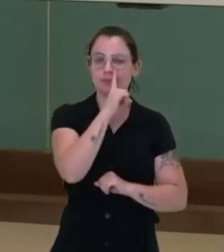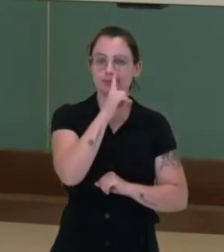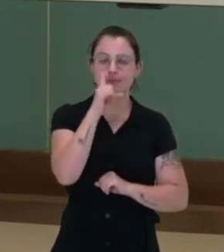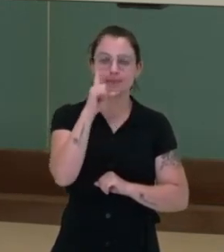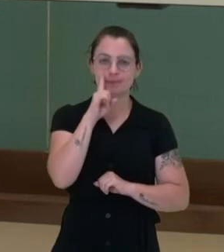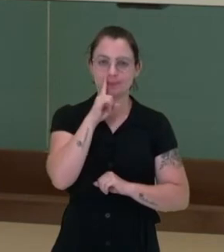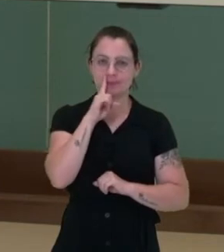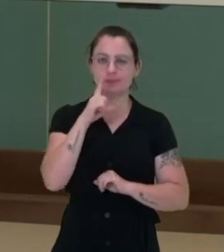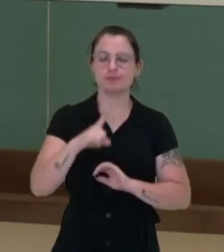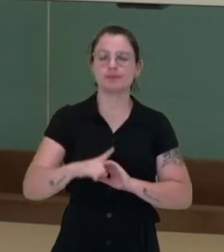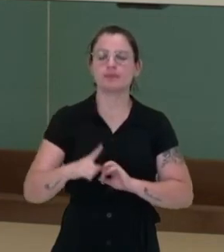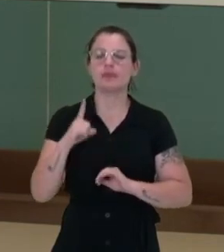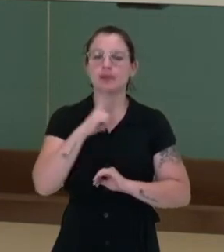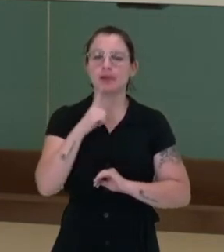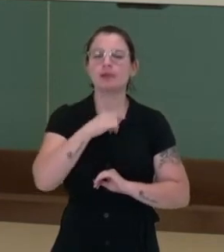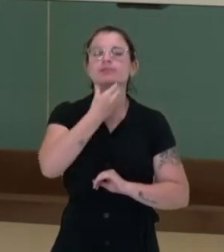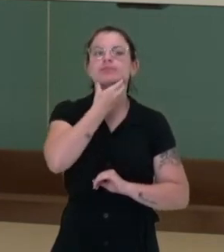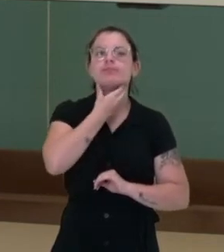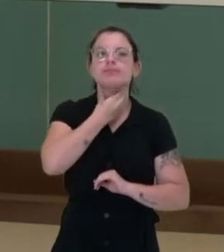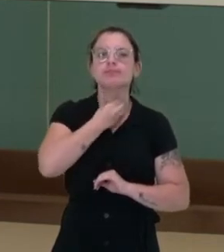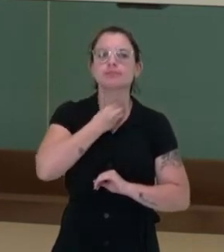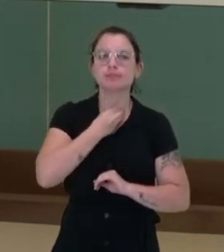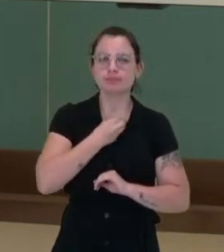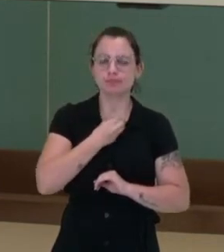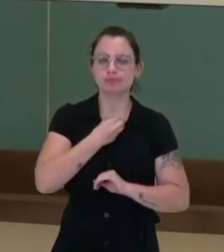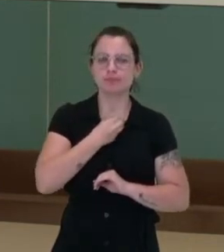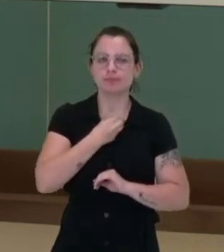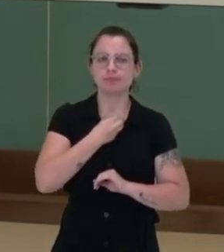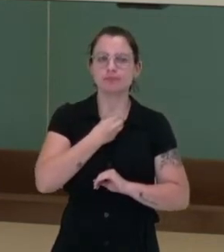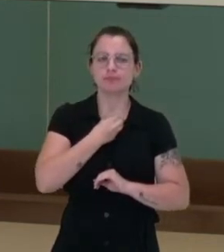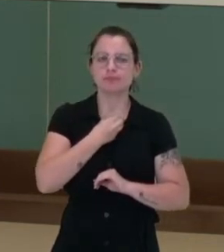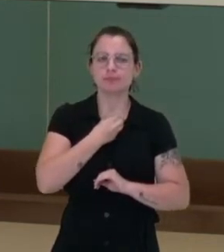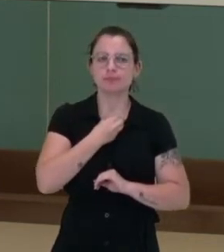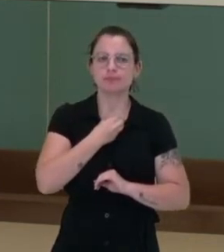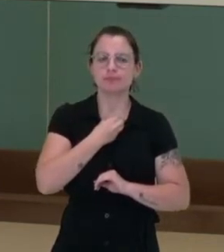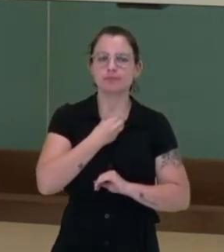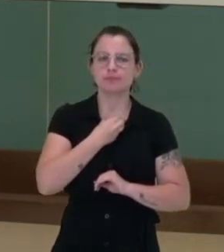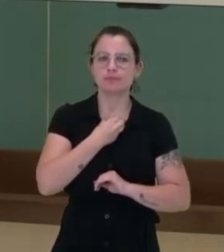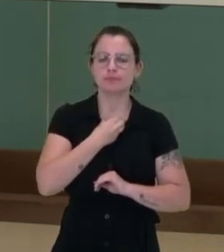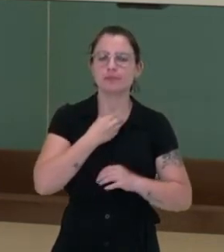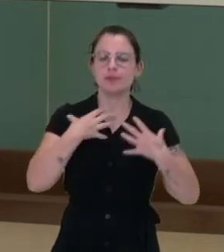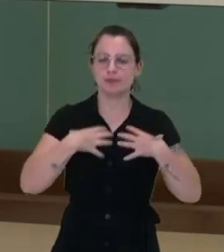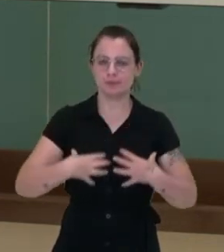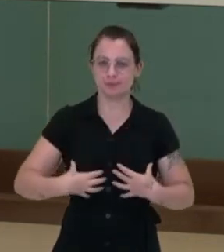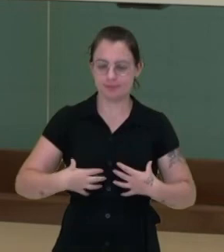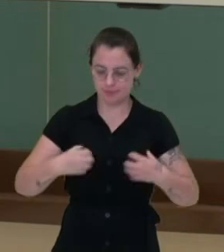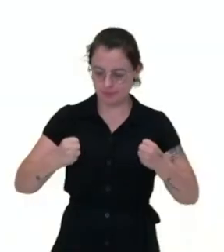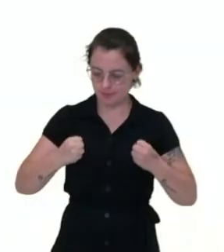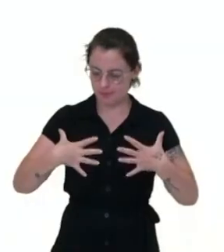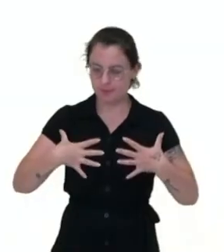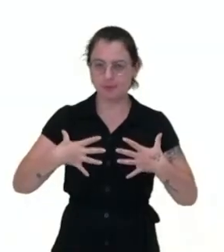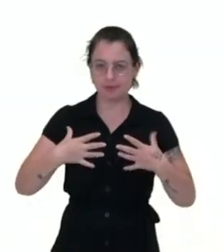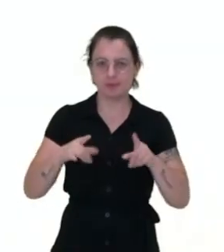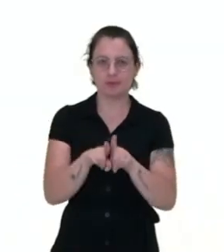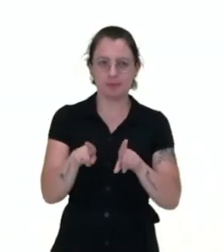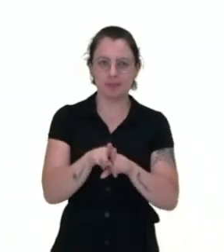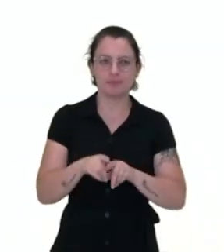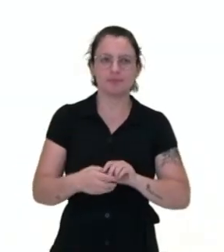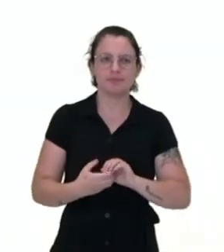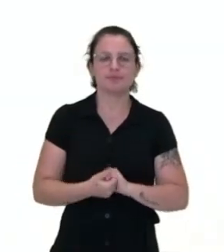a faringe, a laringe, a traqueia e os brônquios. Vamos dar uma olhada aqui na imagem? Então, aqui a gente tem